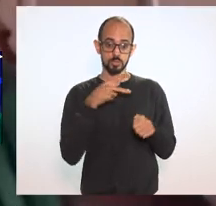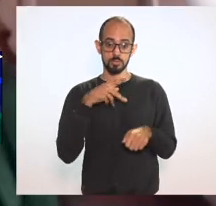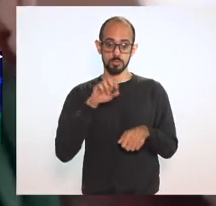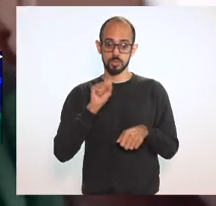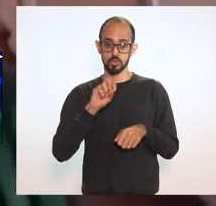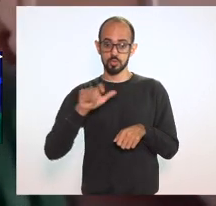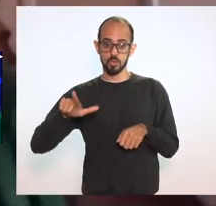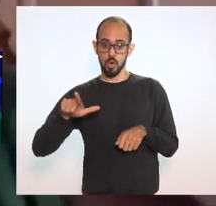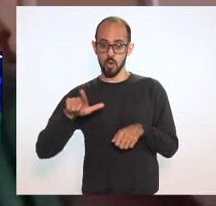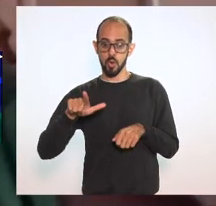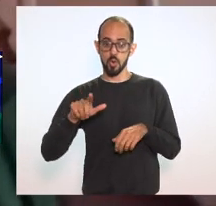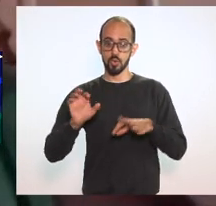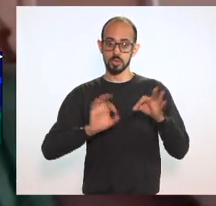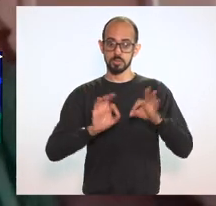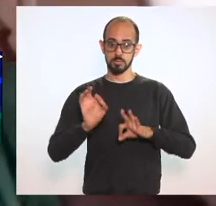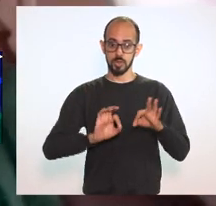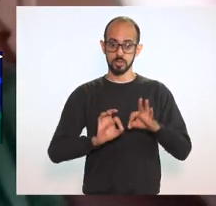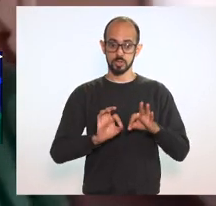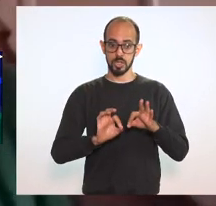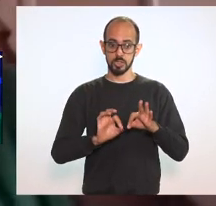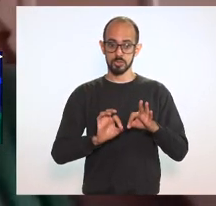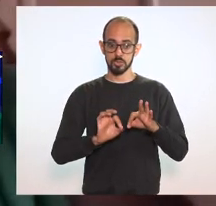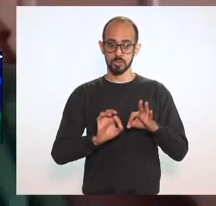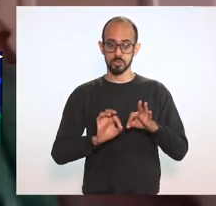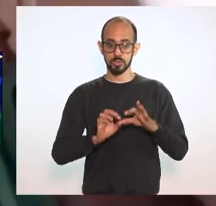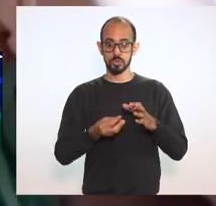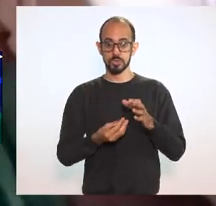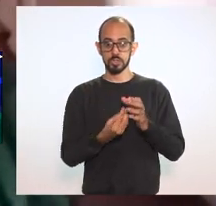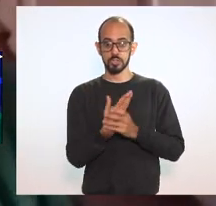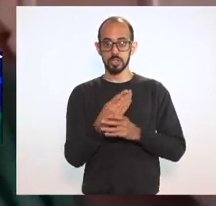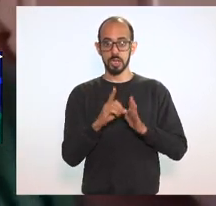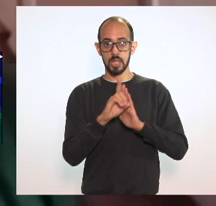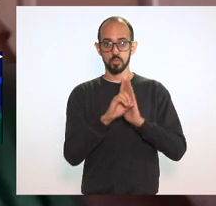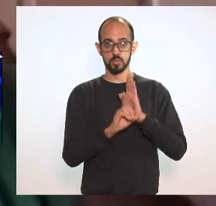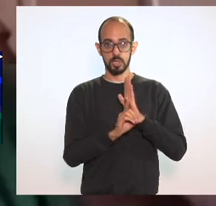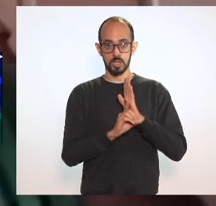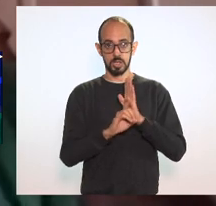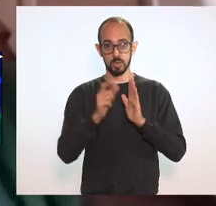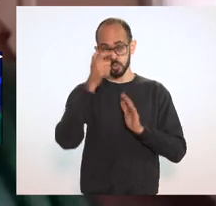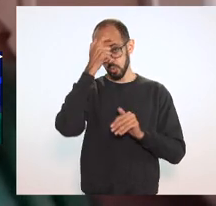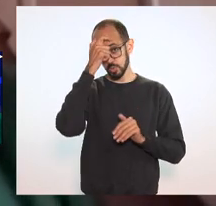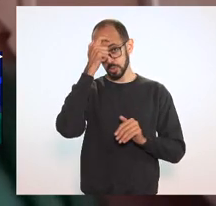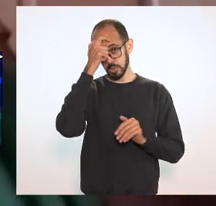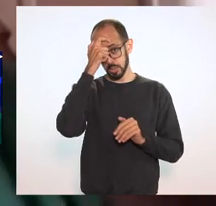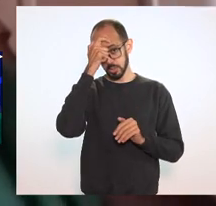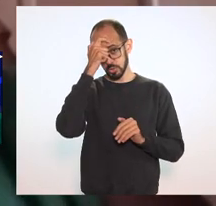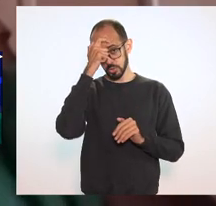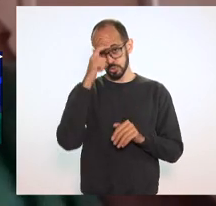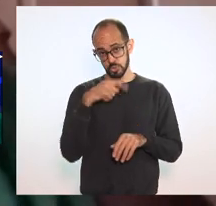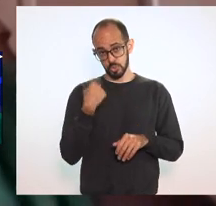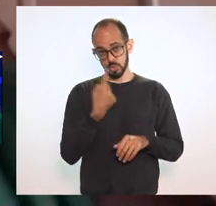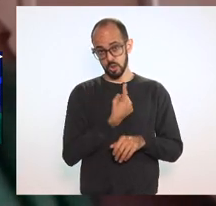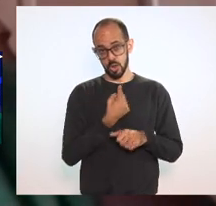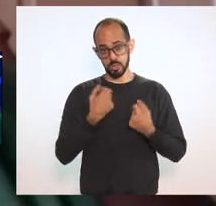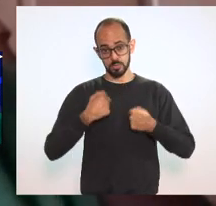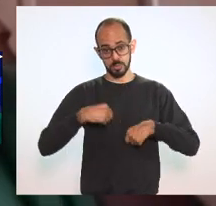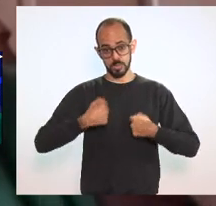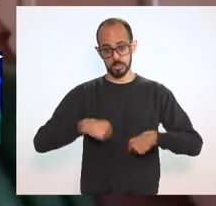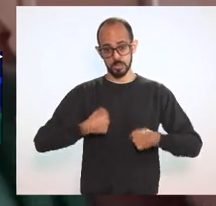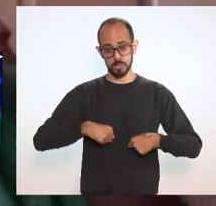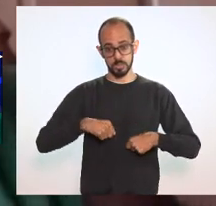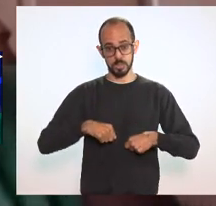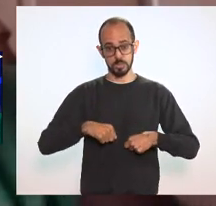e o decreto consciente de que precisamos envidar esforços